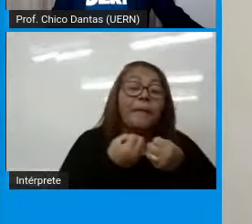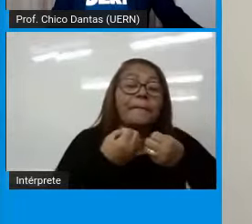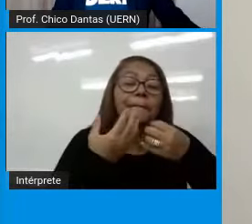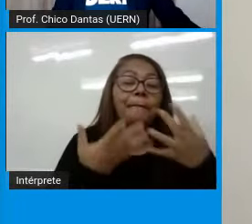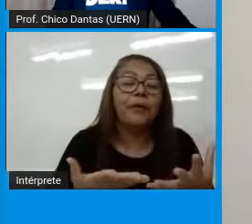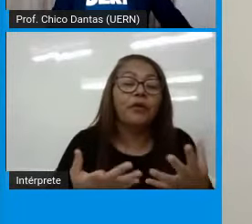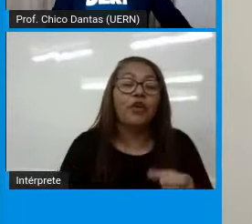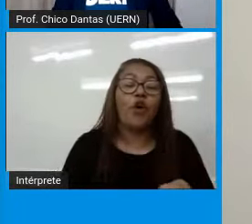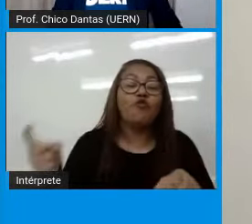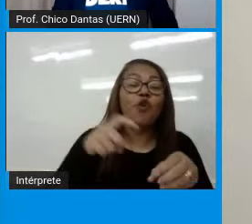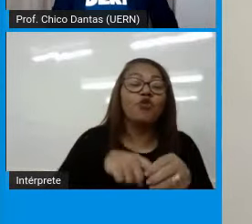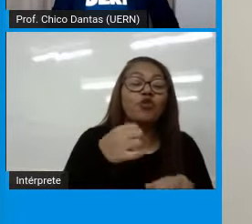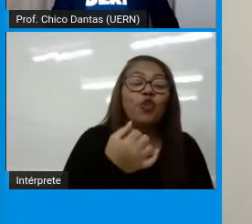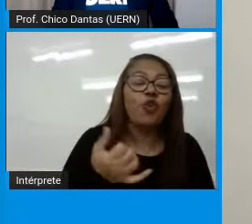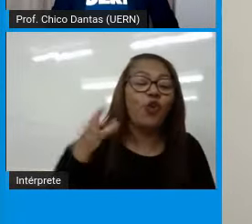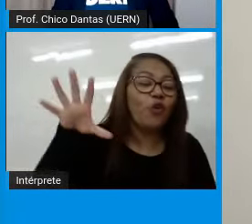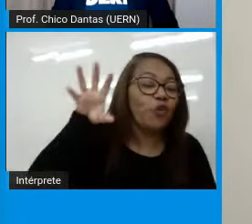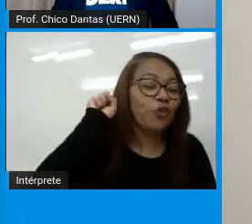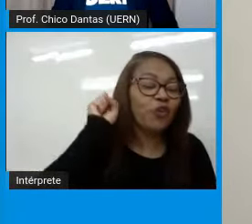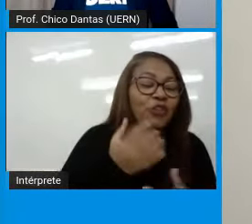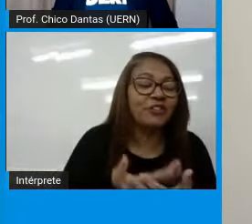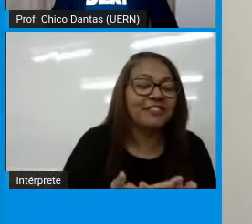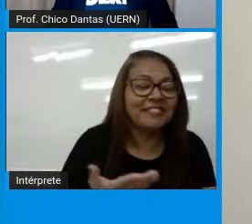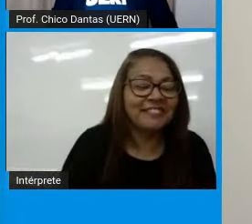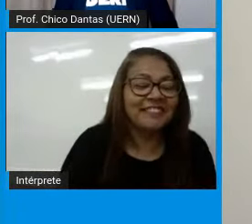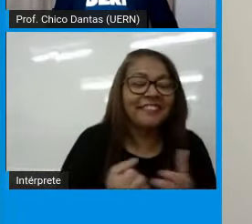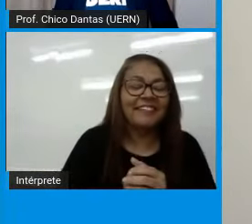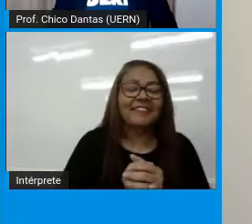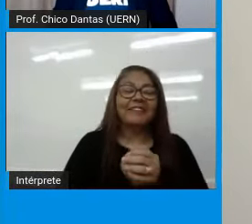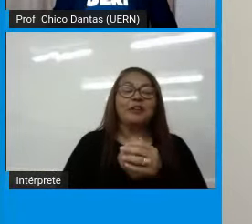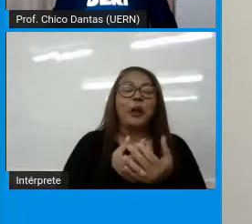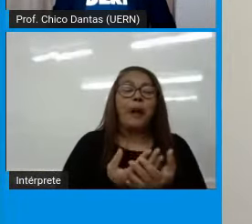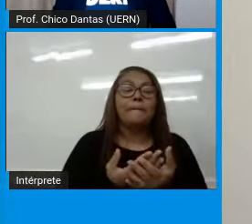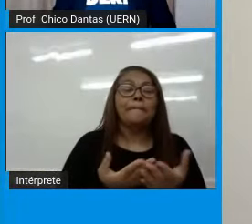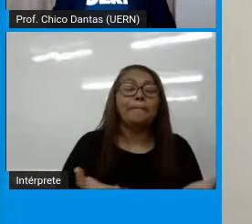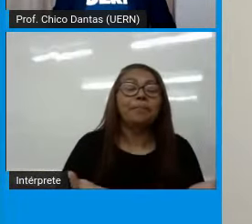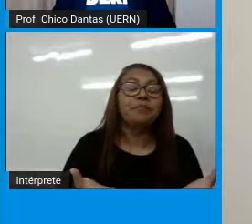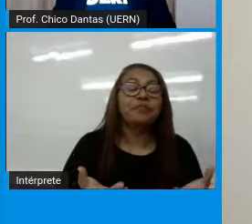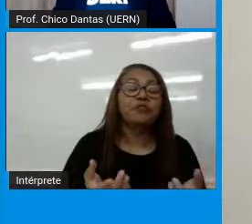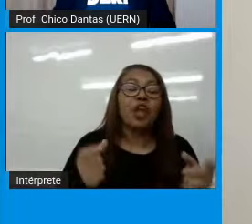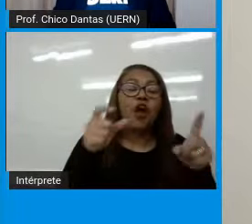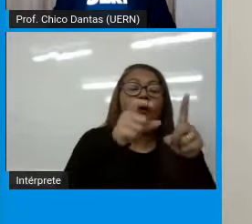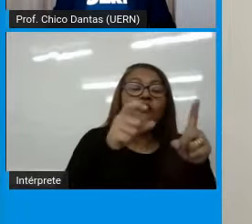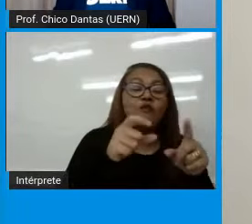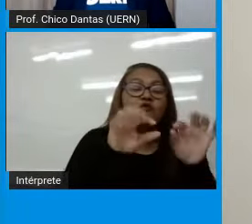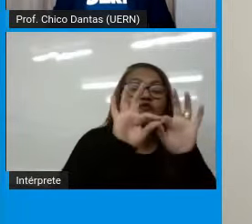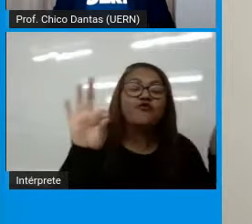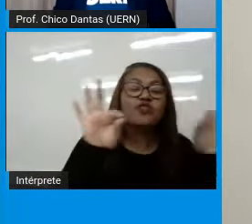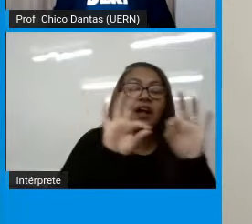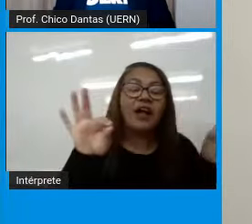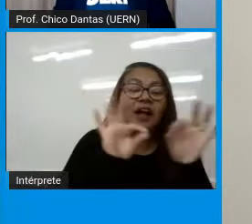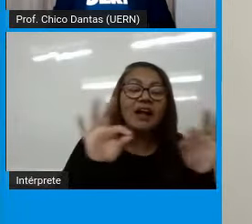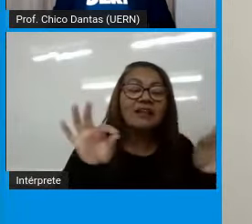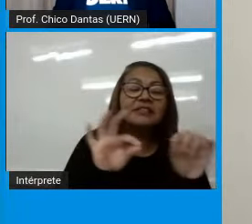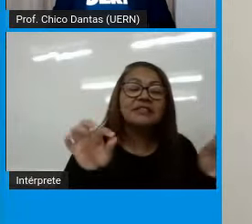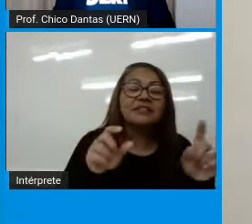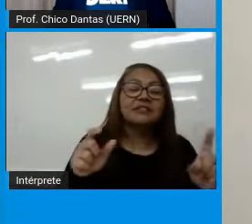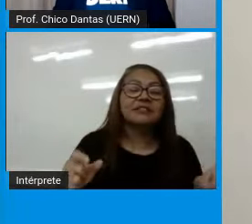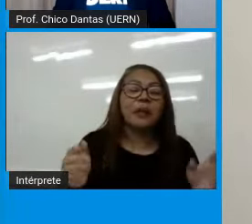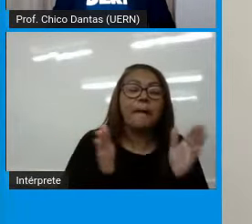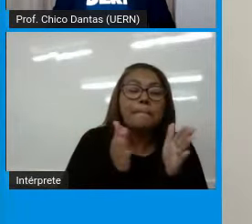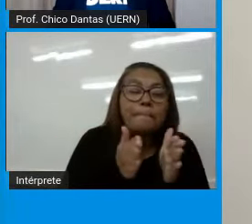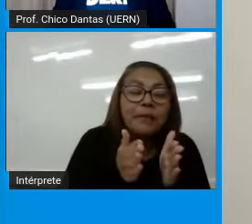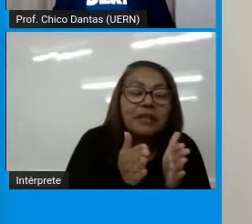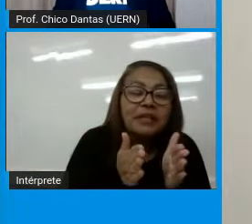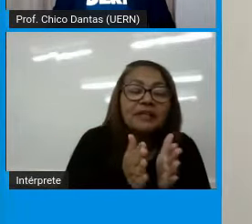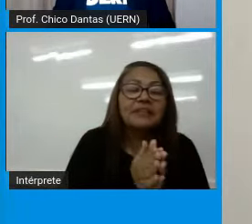à linguagem, lembre-se sempre de usar frases curtas, objetivas e na ordem direta. O texto tem que estar muito claro, tanto para que você